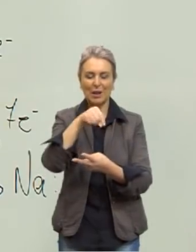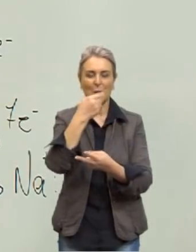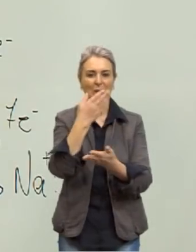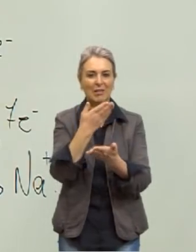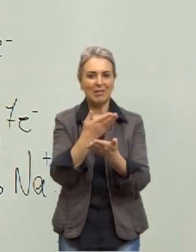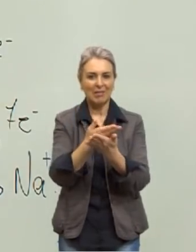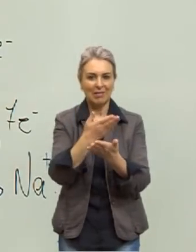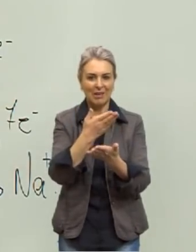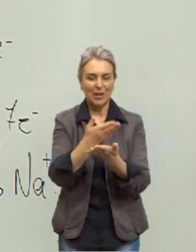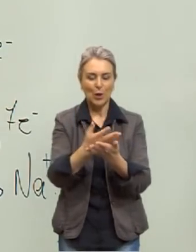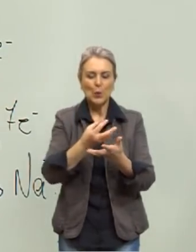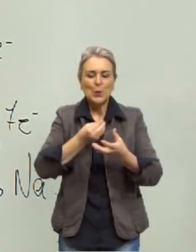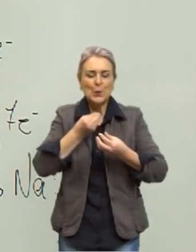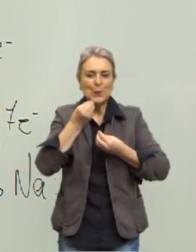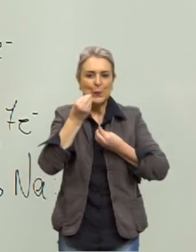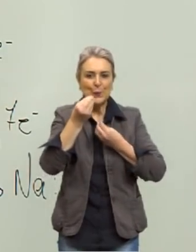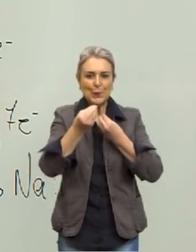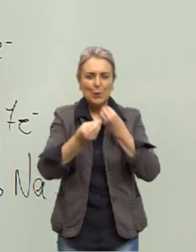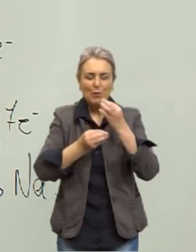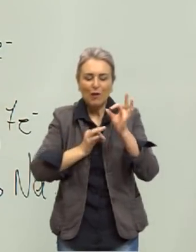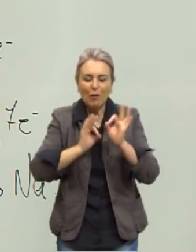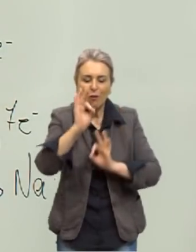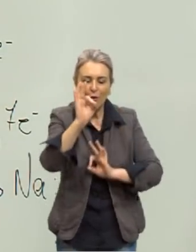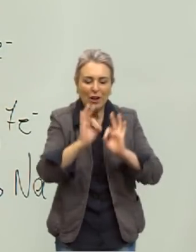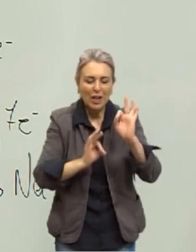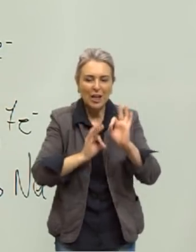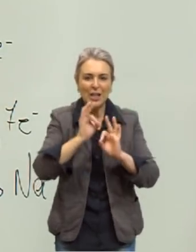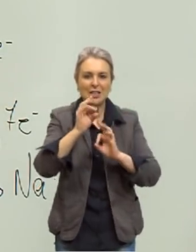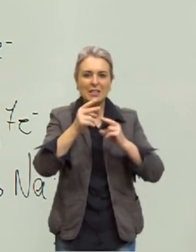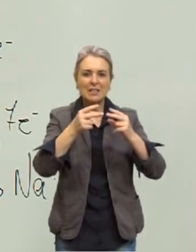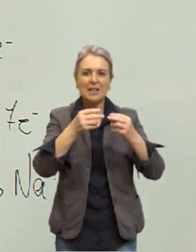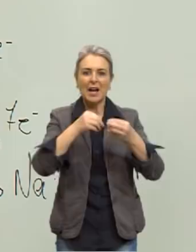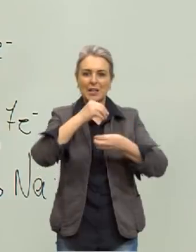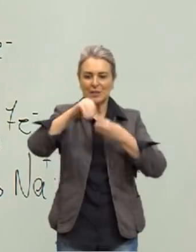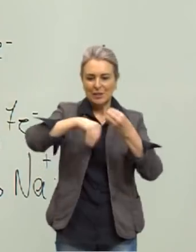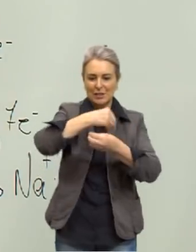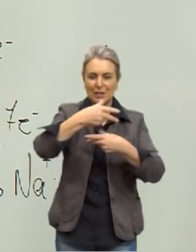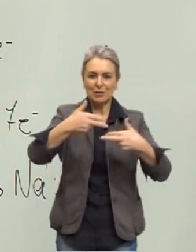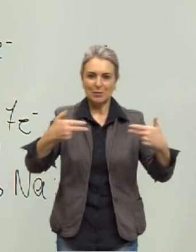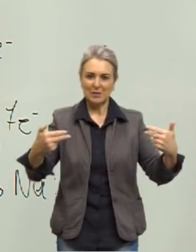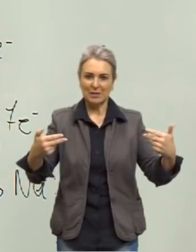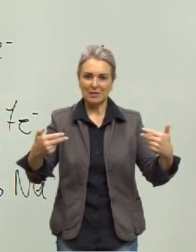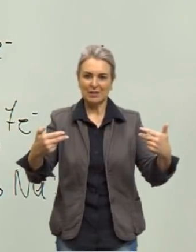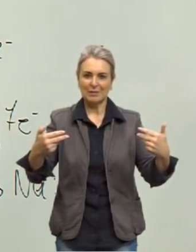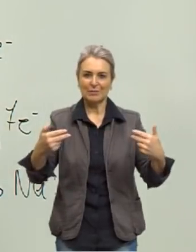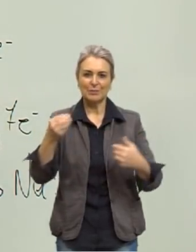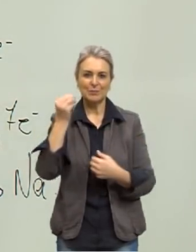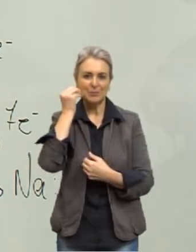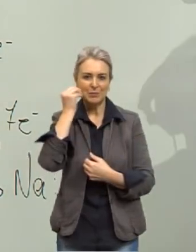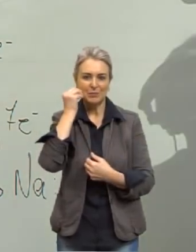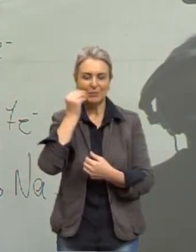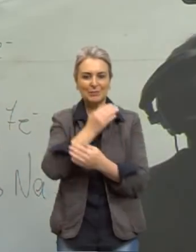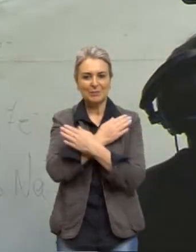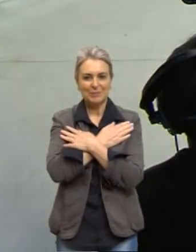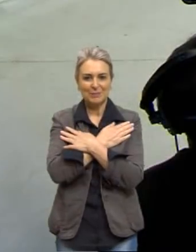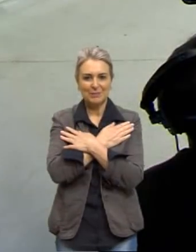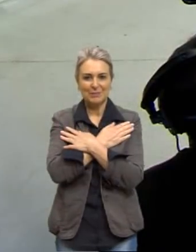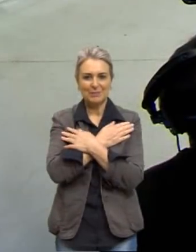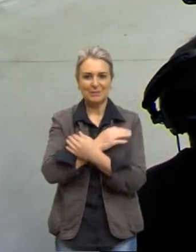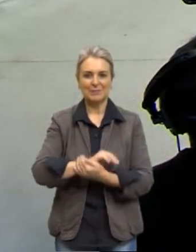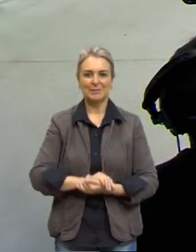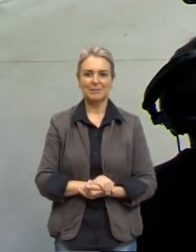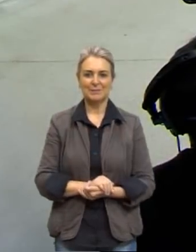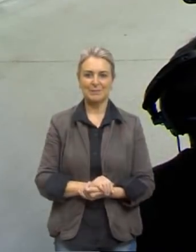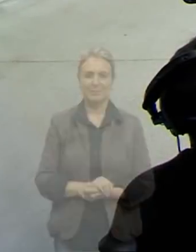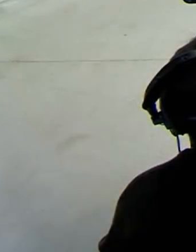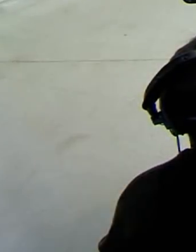então a gente vai ver então como vais a gente vai organizar essas substâncias em funções um forte abraço e até a próxima e